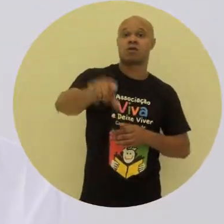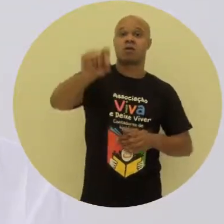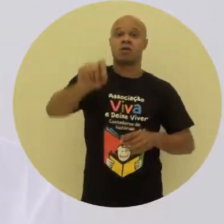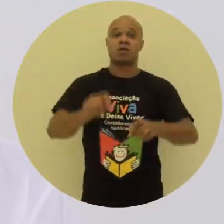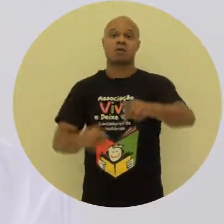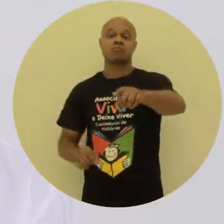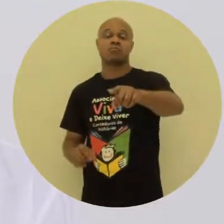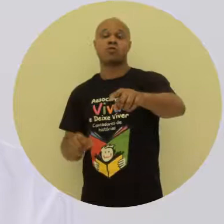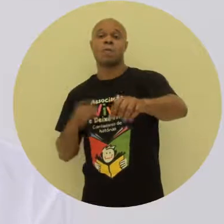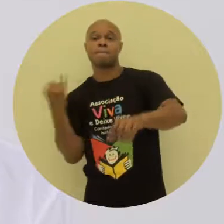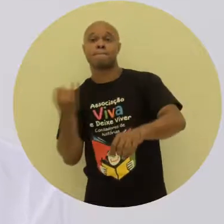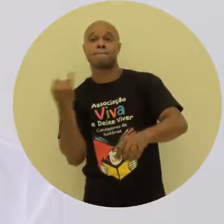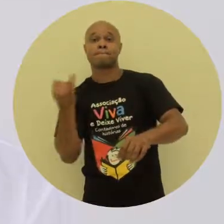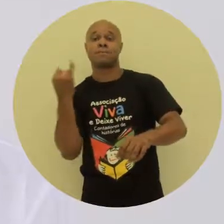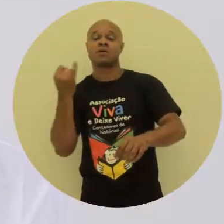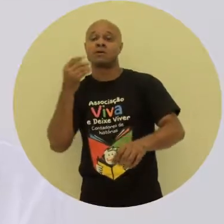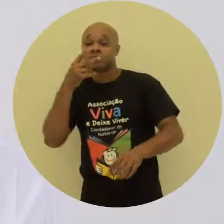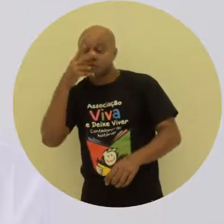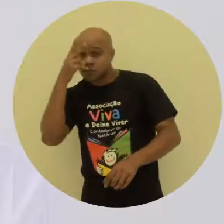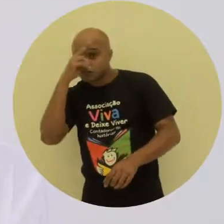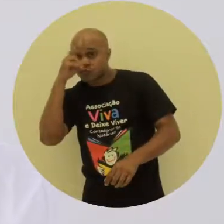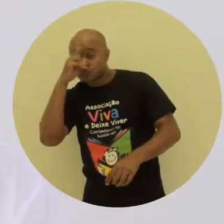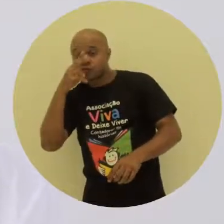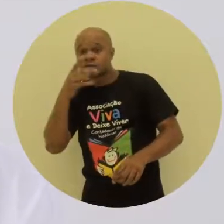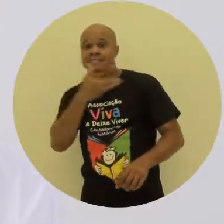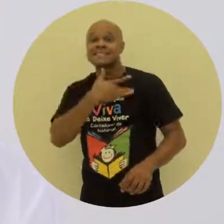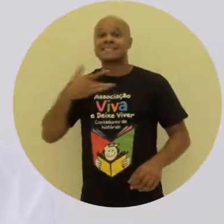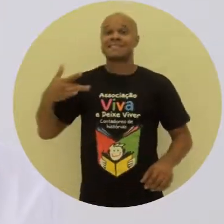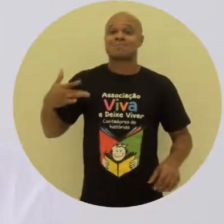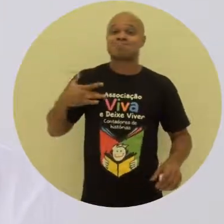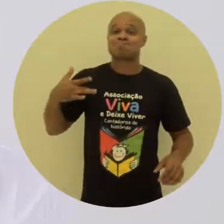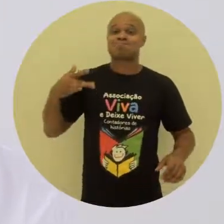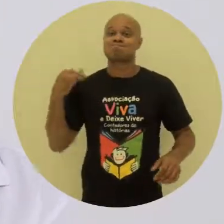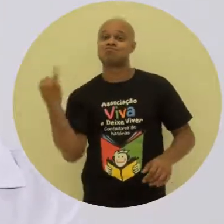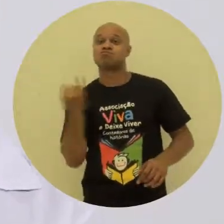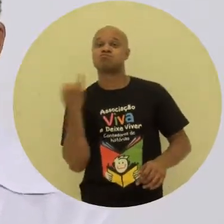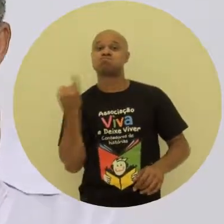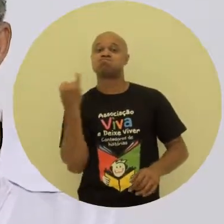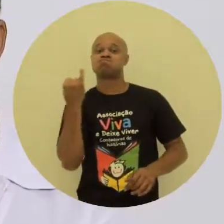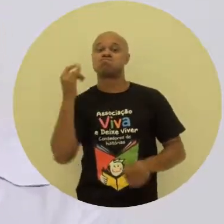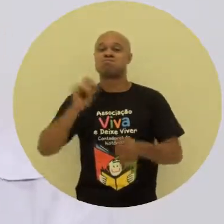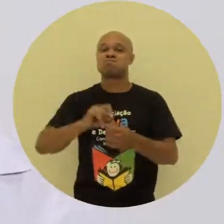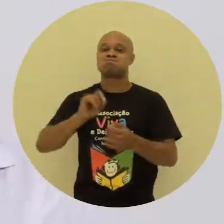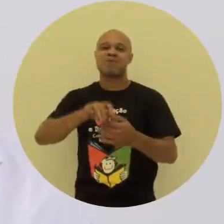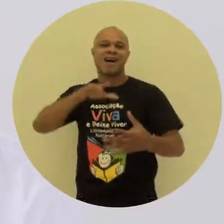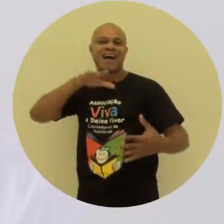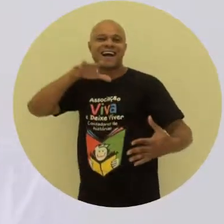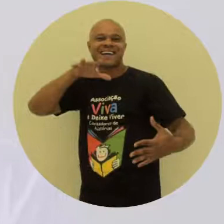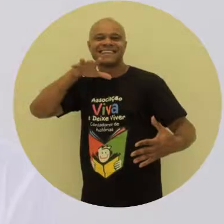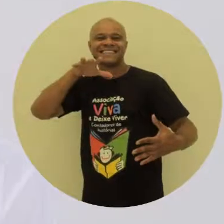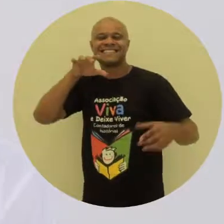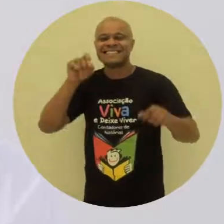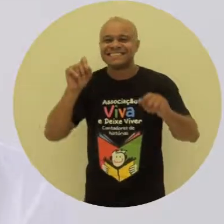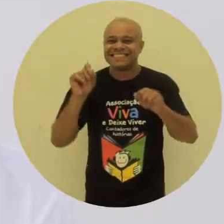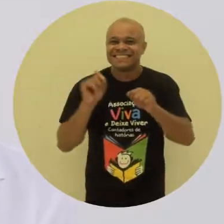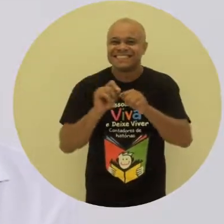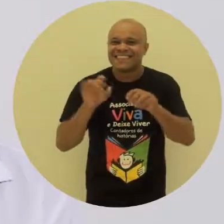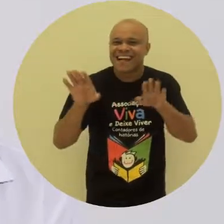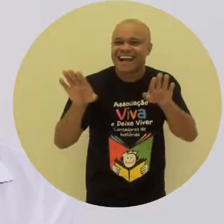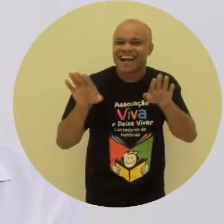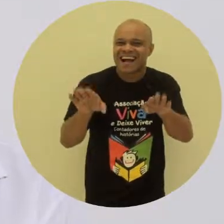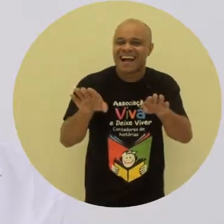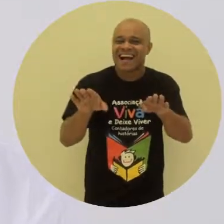importante é levar a história e que essa história seja saudável, seja criativa. Nós colocamos também, dentro